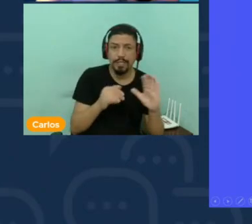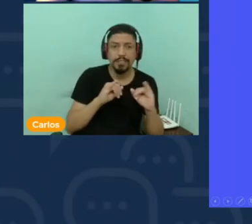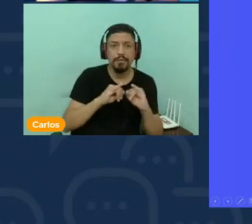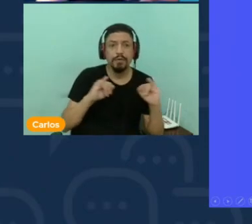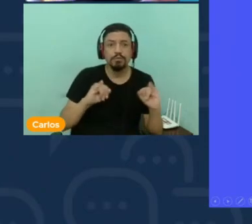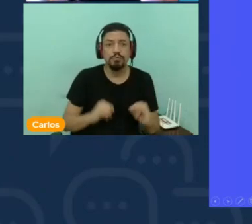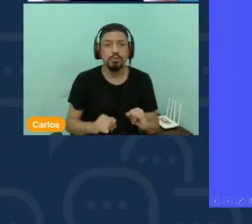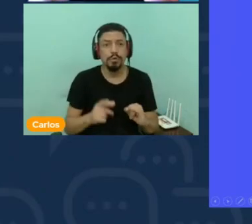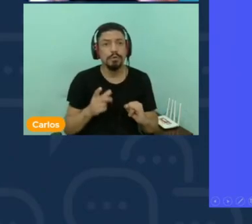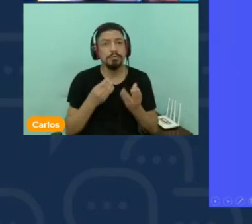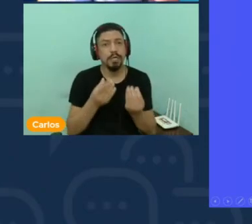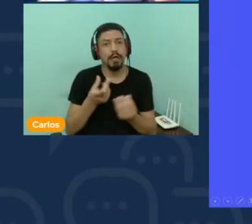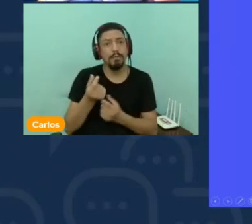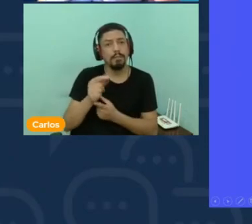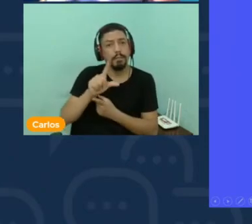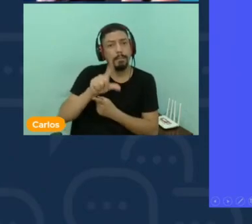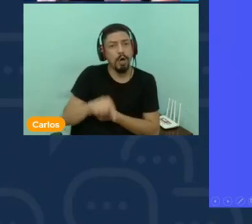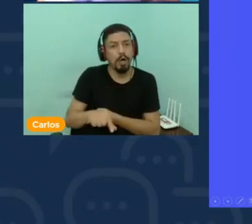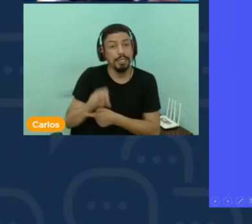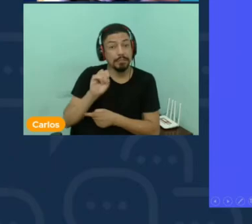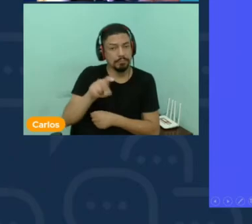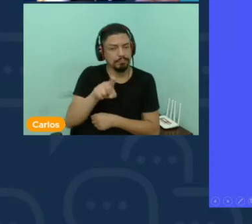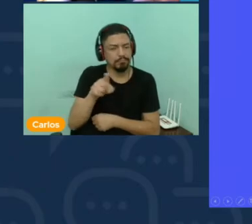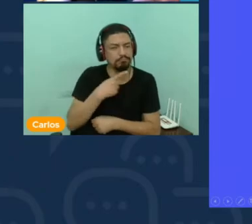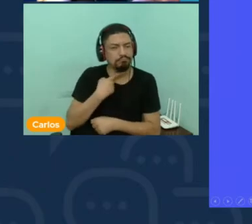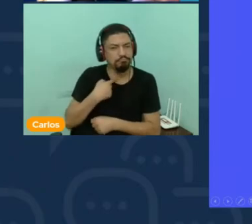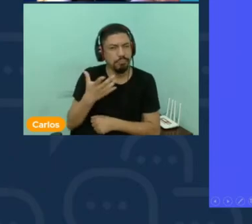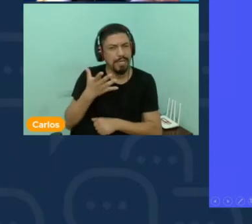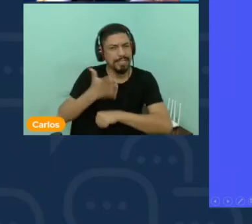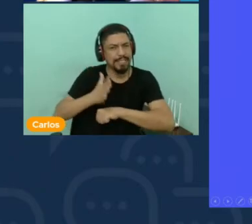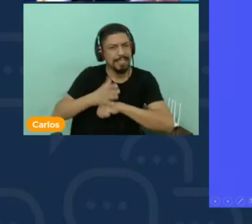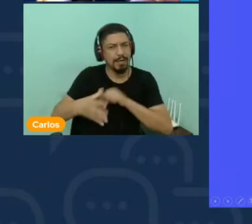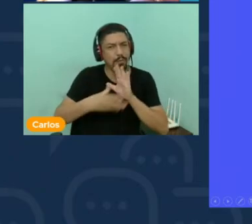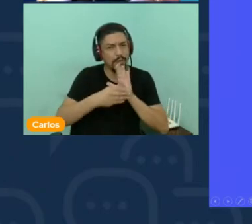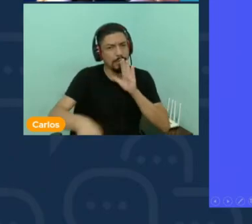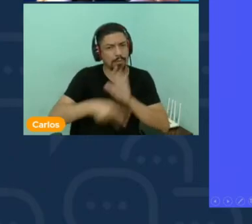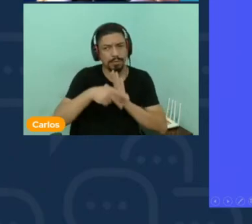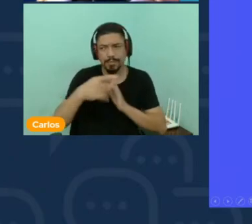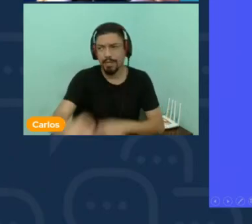com um Que baixo custo, foi quem caso comentou. você queira criar e treinar o seu próprio modelo.